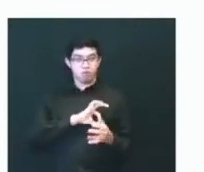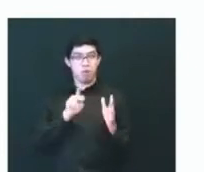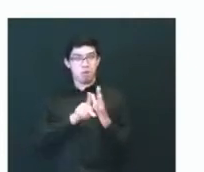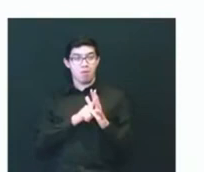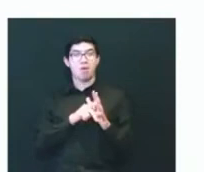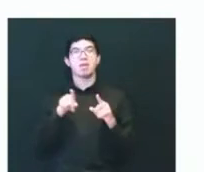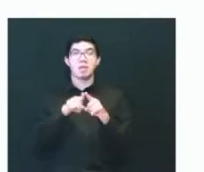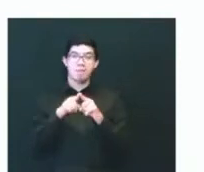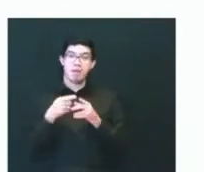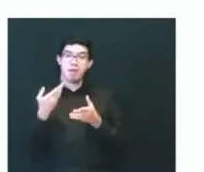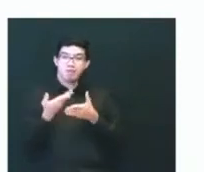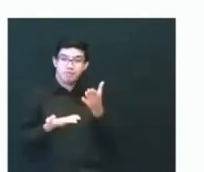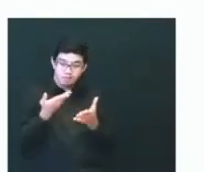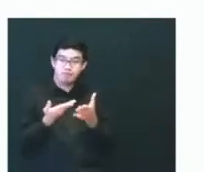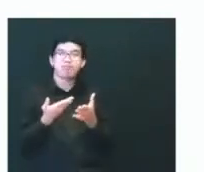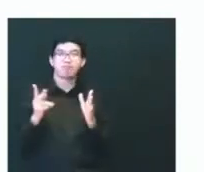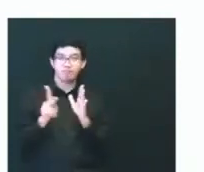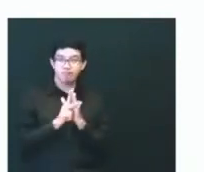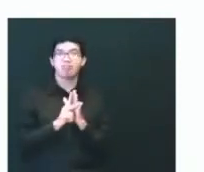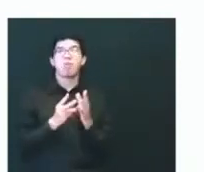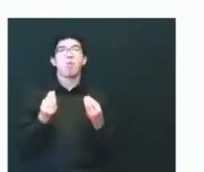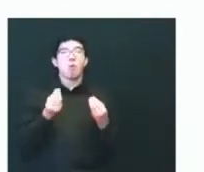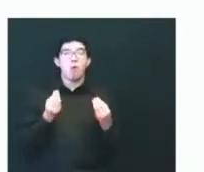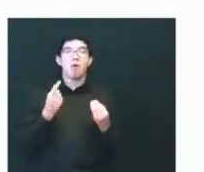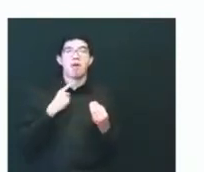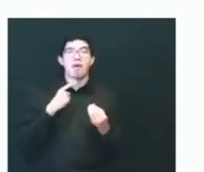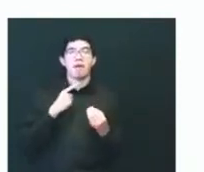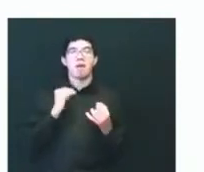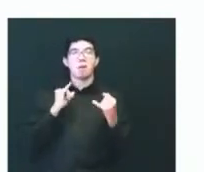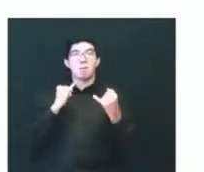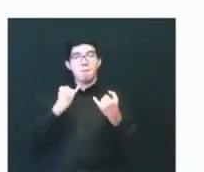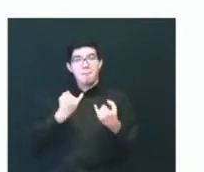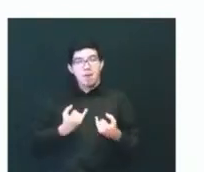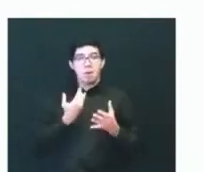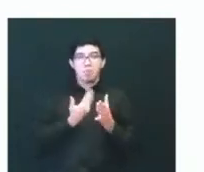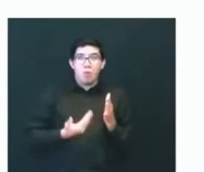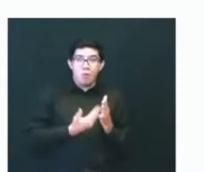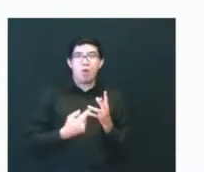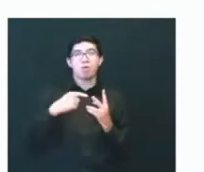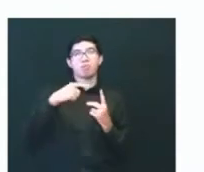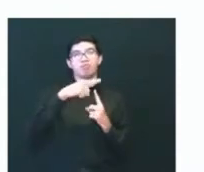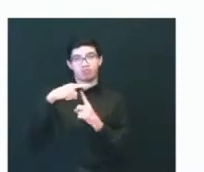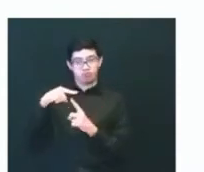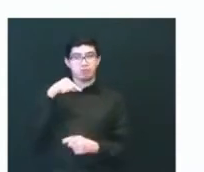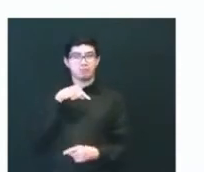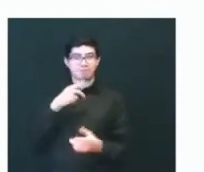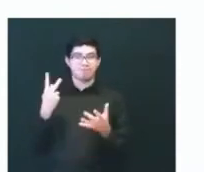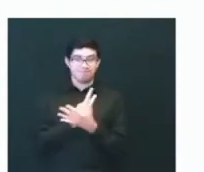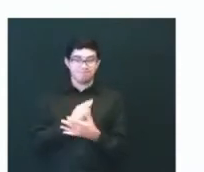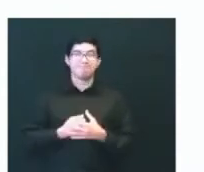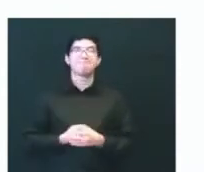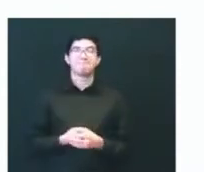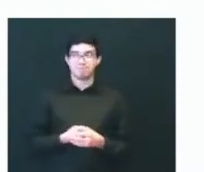efeitos do tratamento. Gerando esse quadro de desnutrição e de caquexia, a gente tem esses dois efeitos. Então, efeito do tumor, a